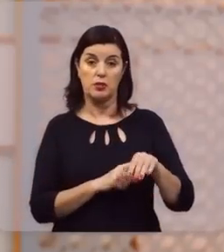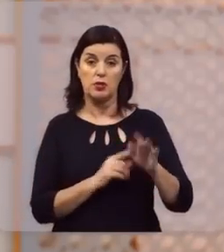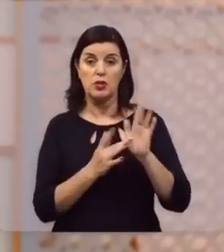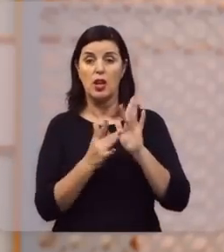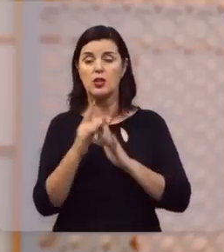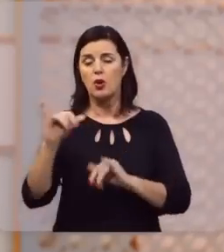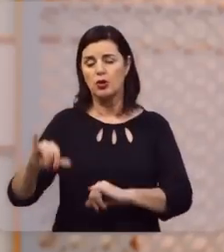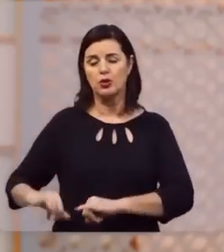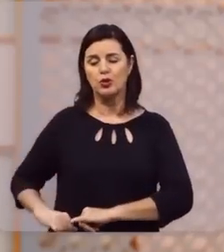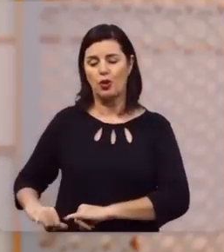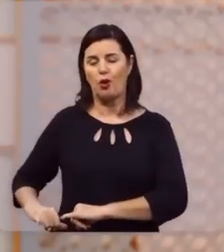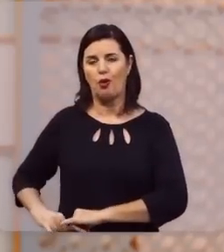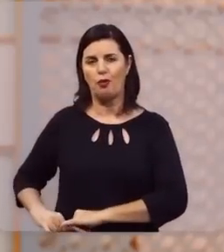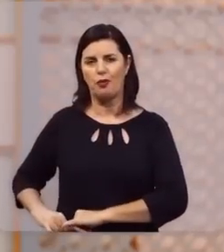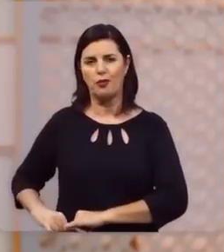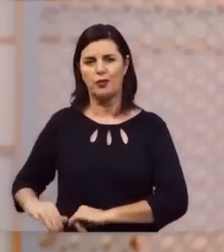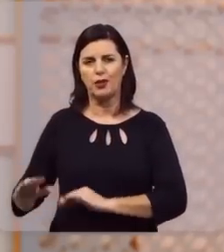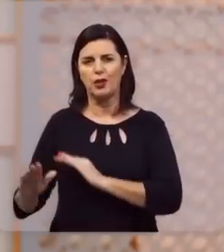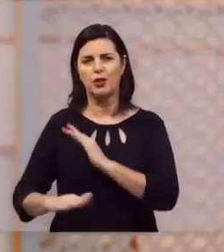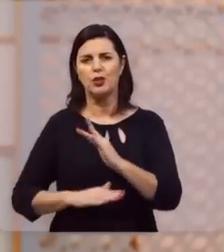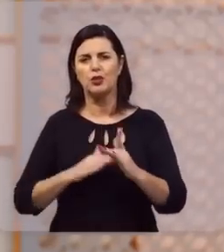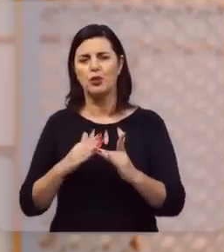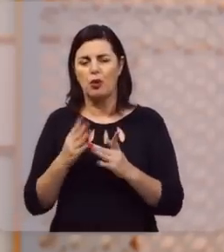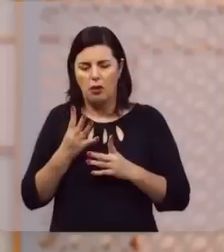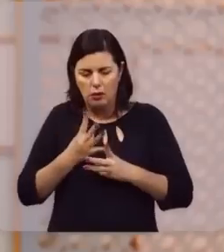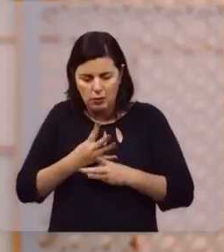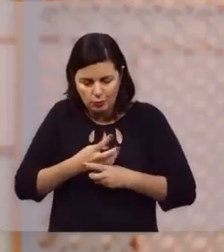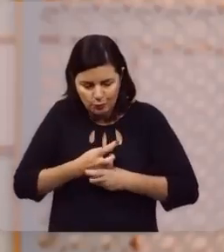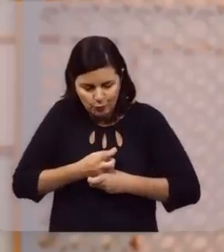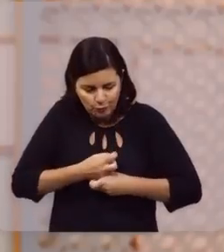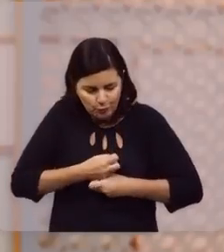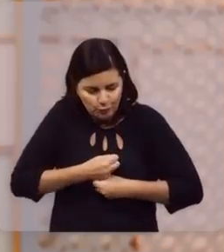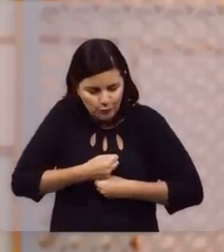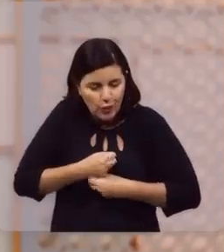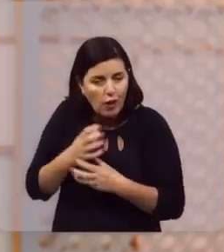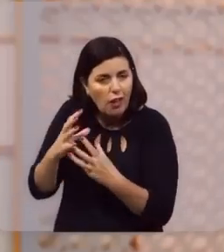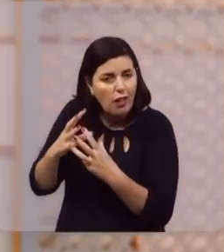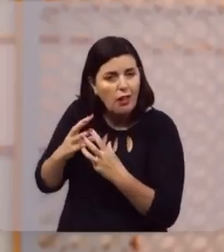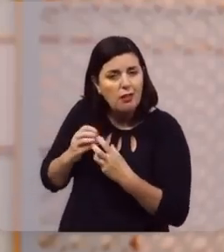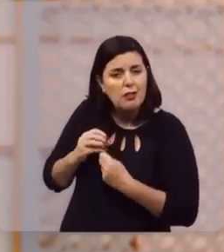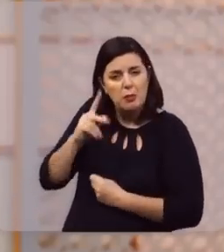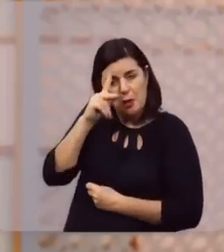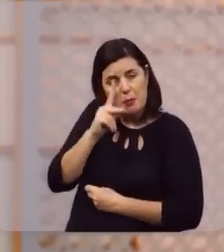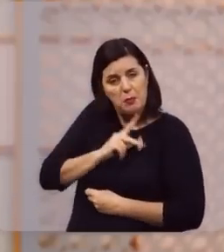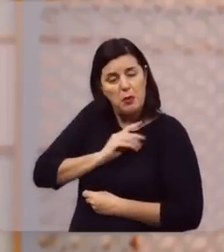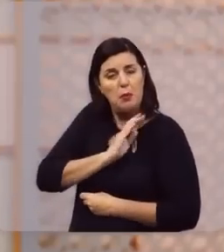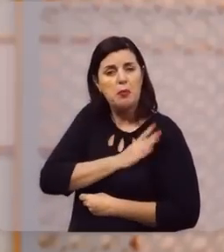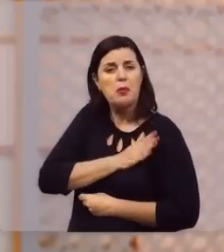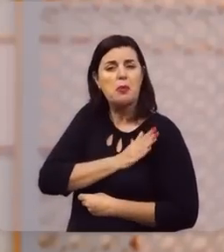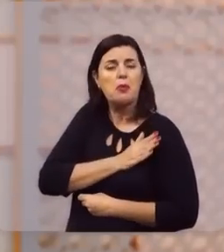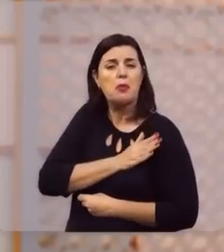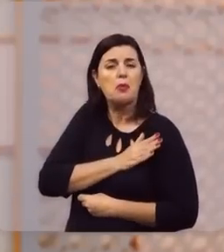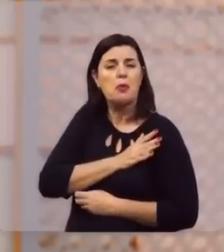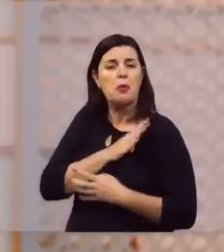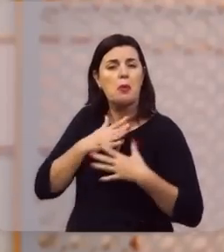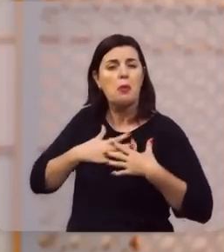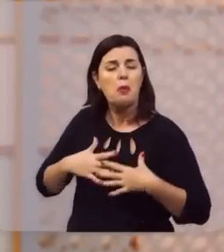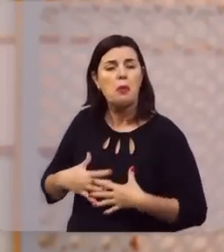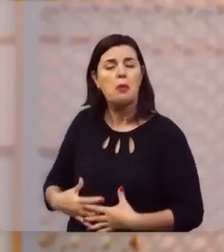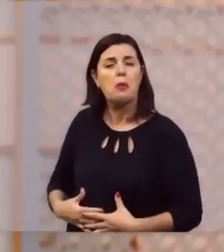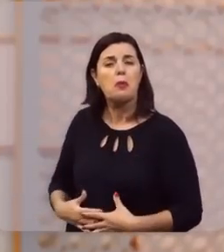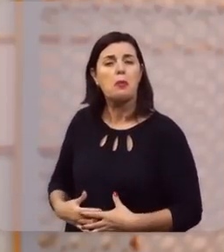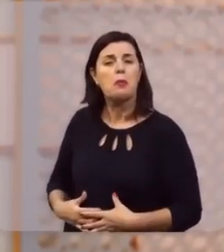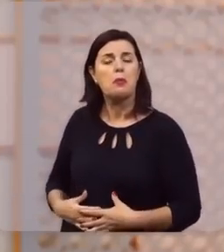ele sofre exatamente toda esta angústia de receber no seu corpo no